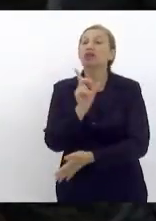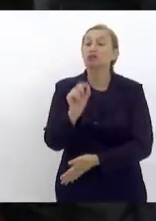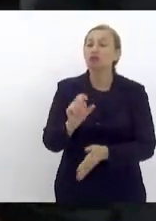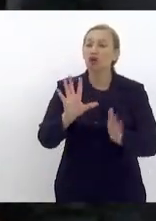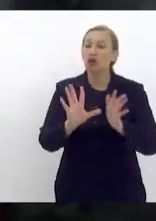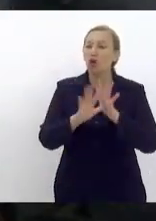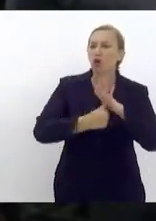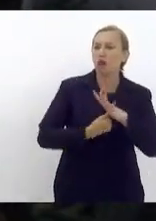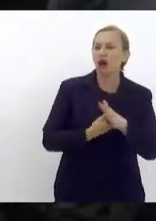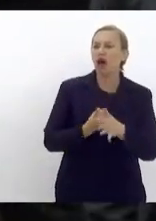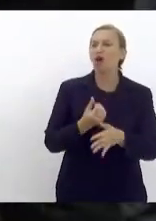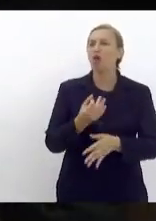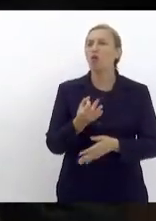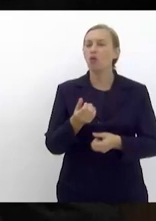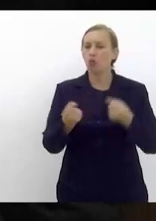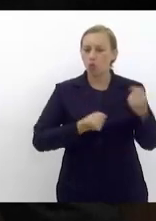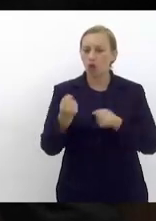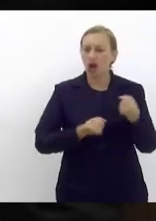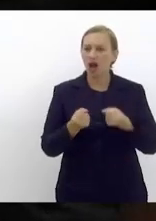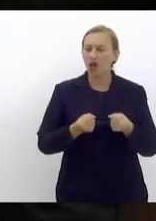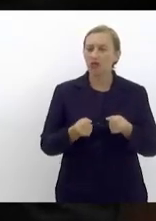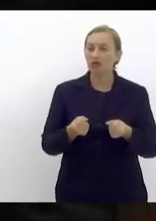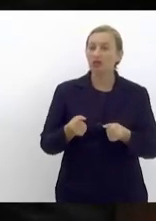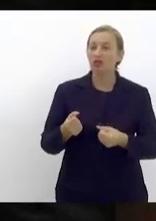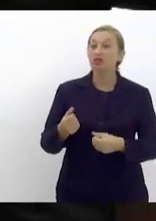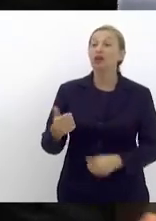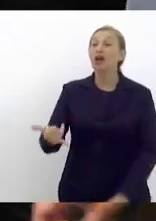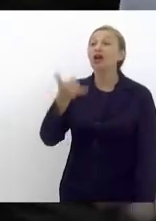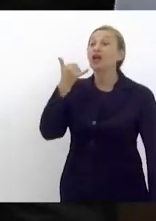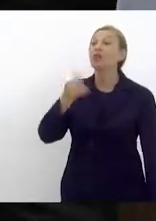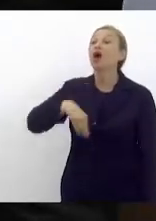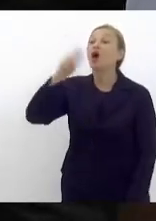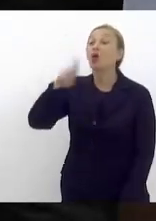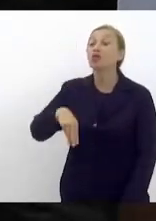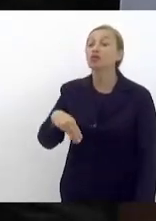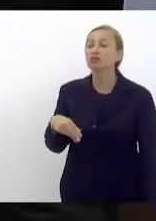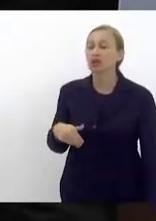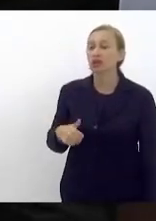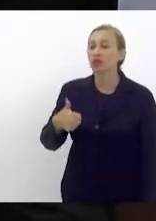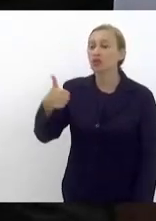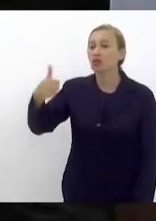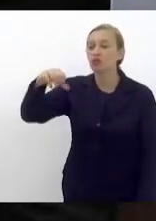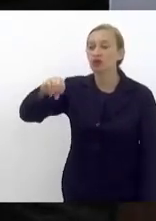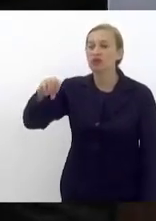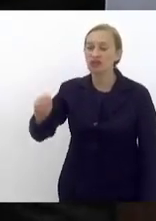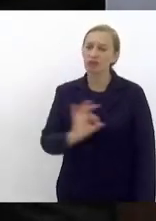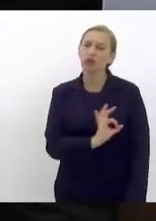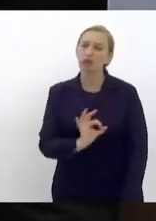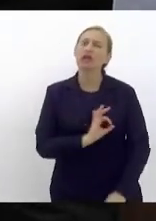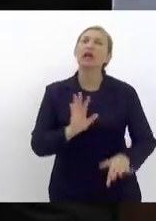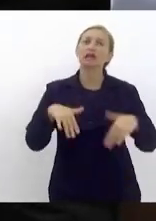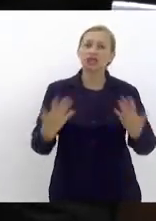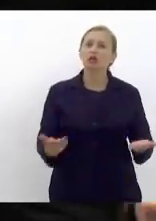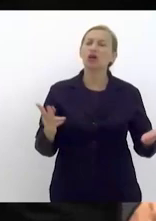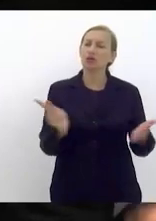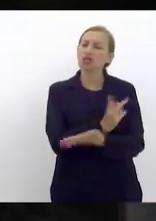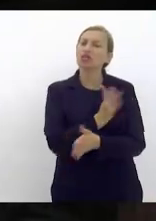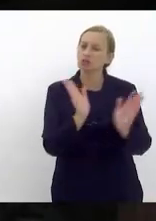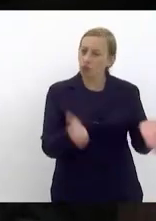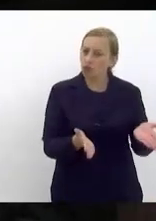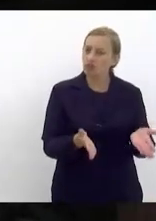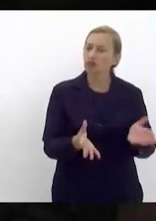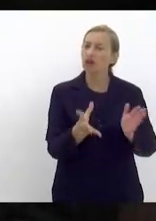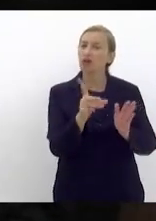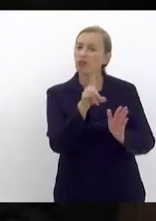9-0. Então nós precisamos sim ter segurança, porque o que aconteceu hoje vai acabar virando modinha. Vai